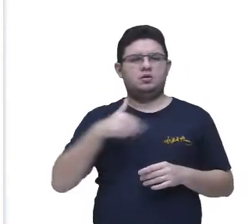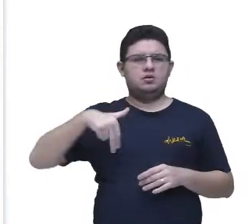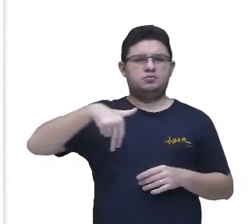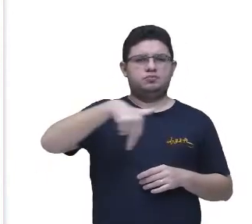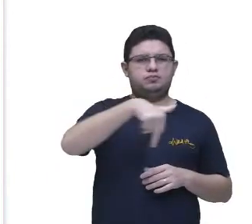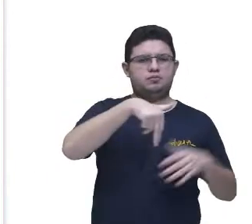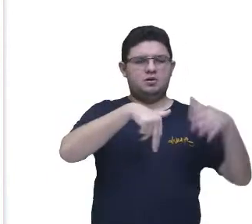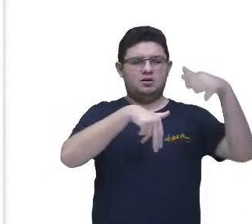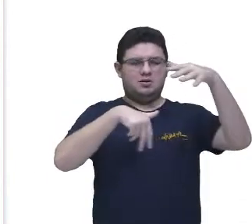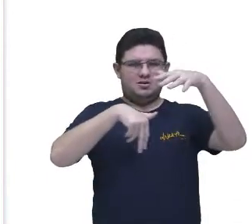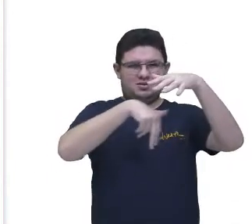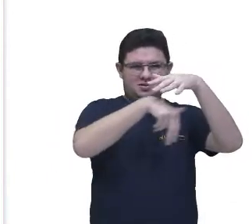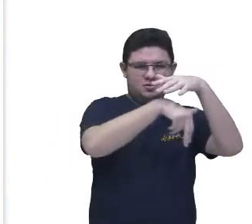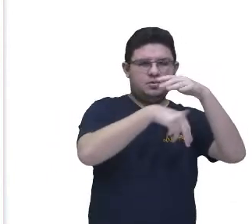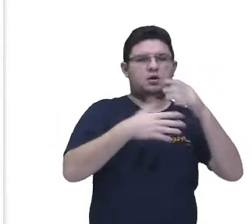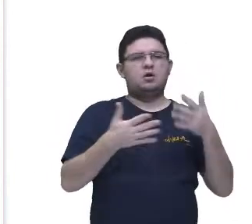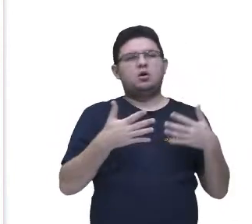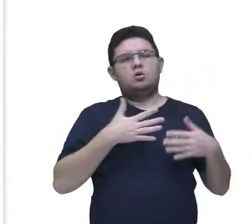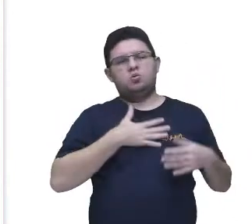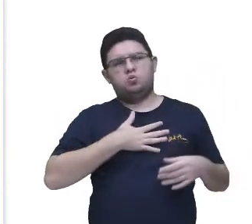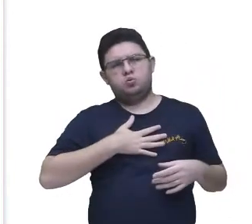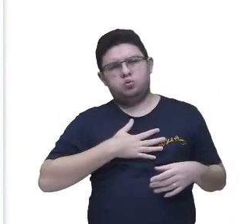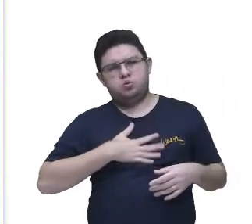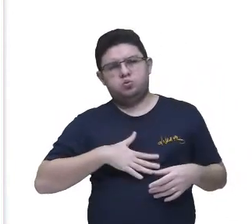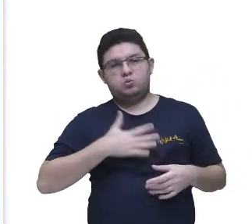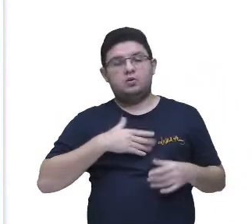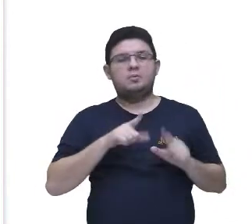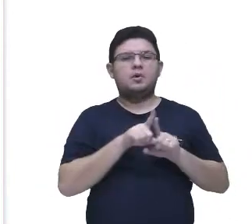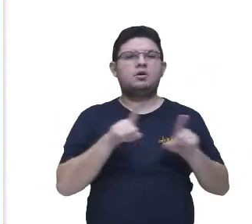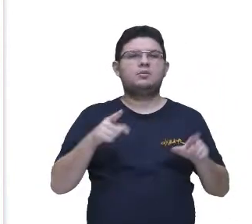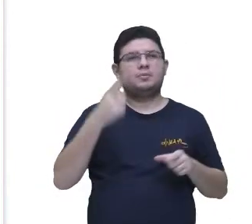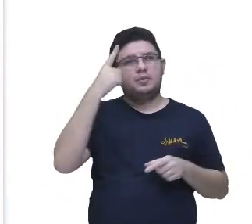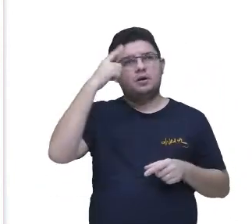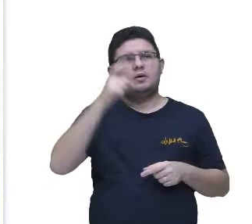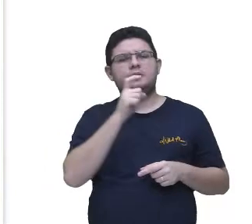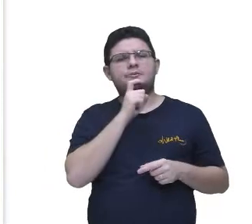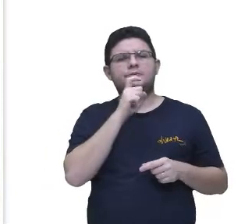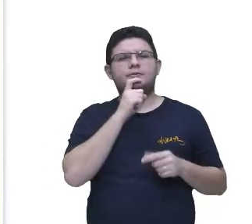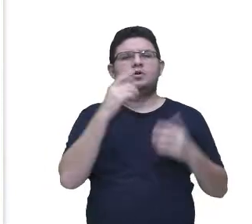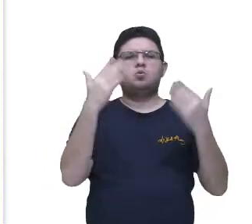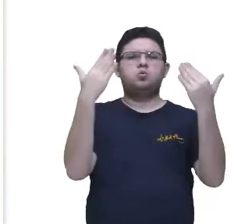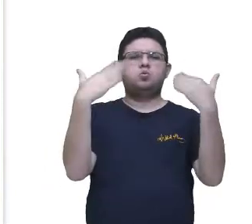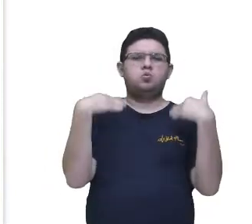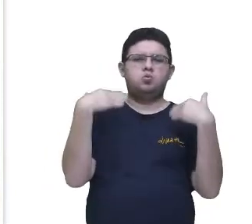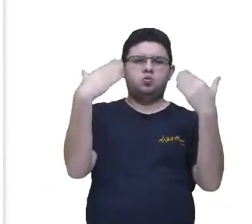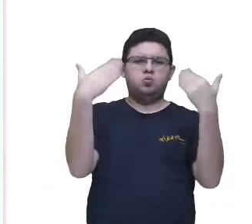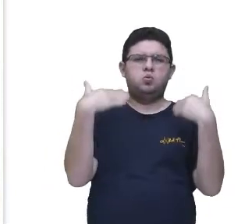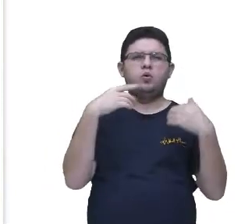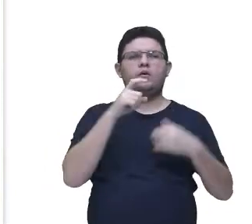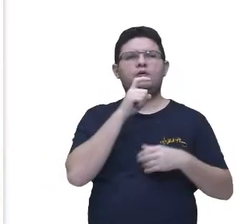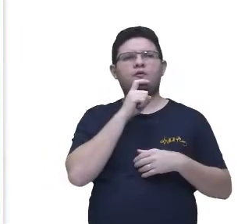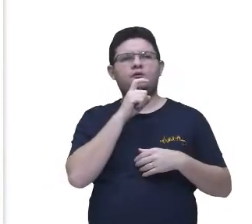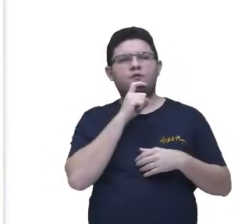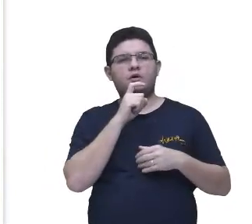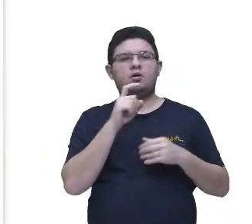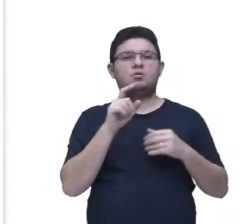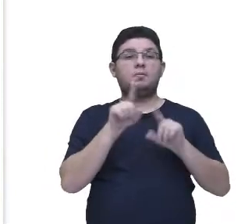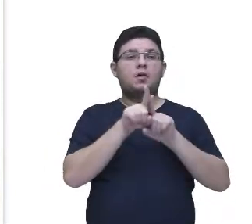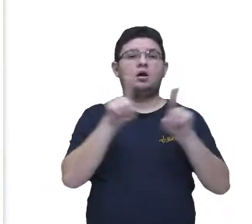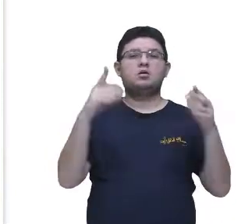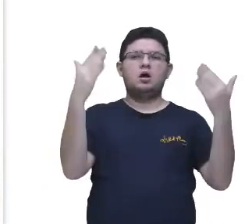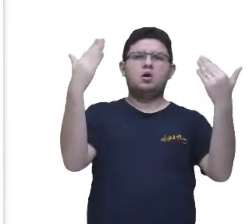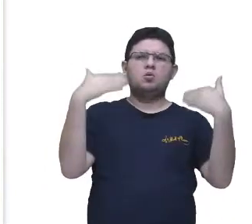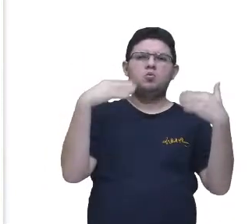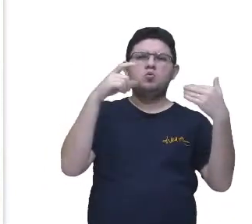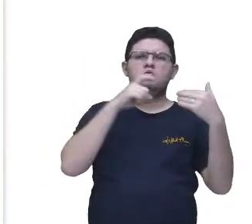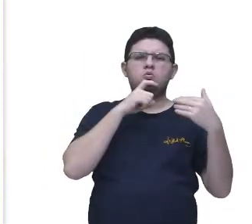refrescar um pouco. Ah, mas eu vou para o ar-condicionado, mas o que esse ar-condicionado gera de poluição? Então, se eu estou na rua, aí a gente está